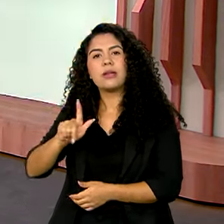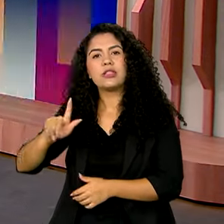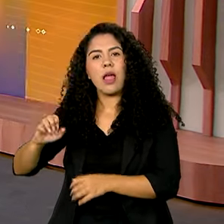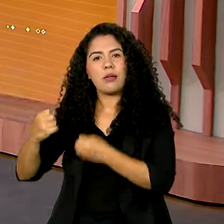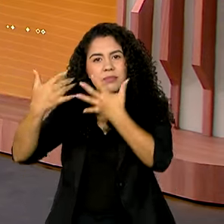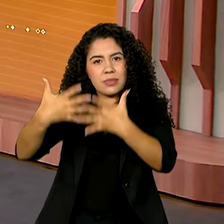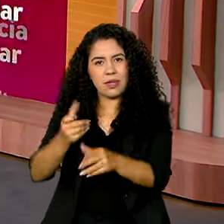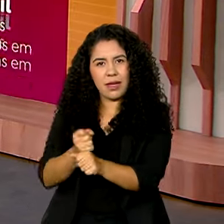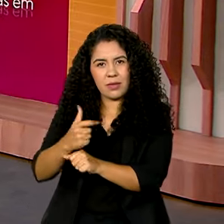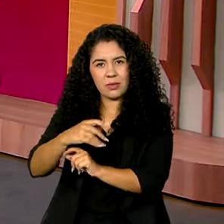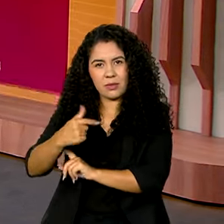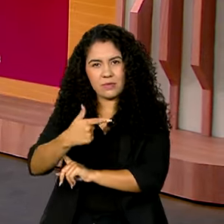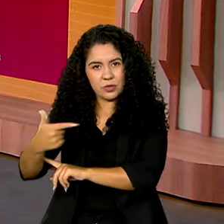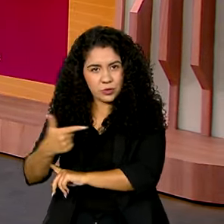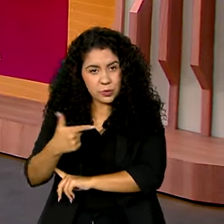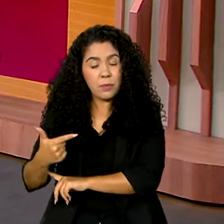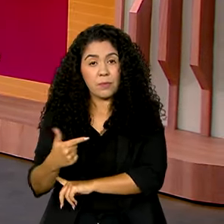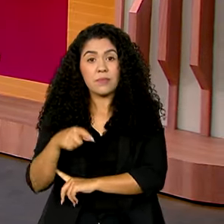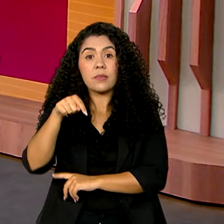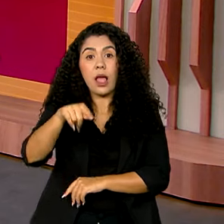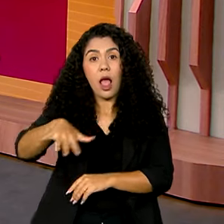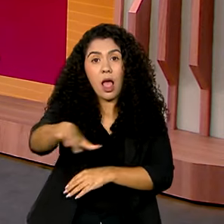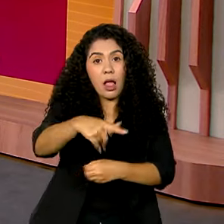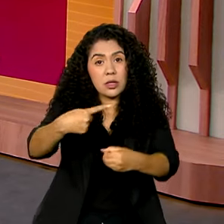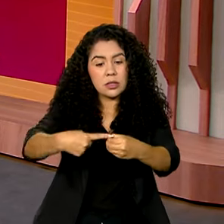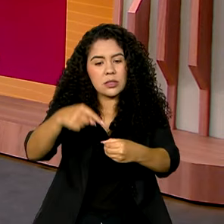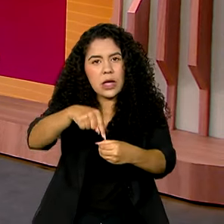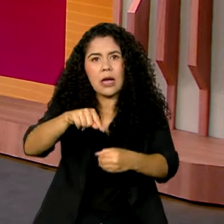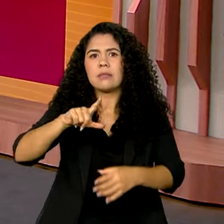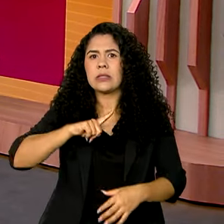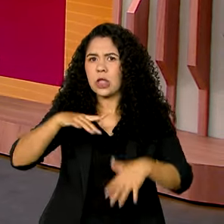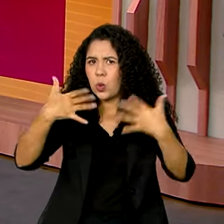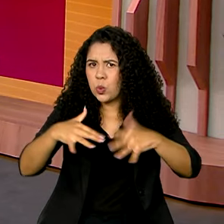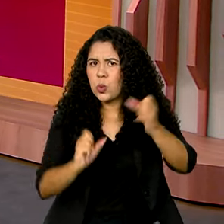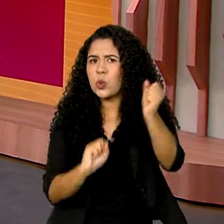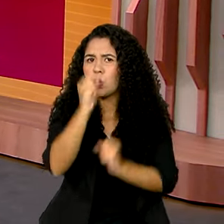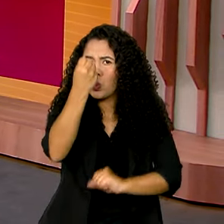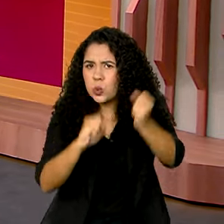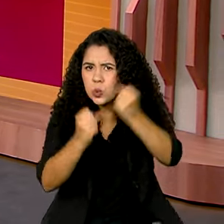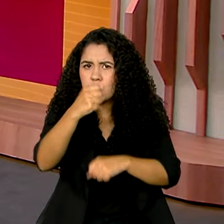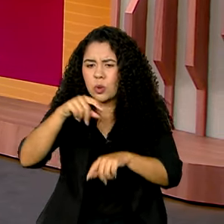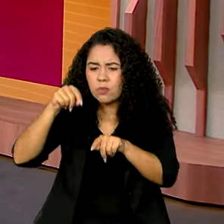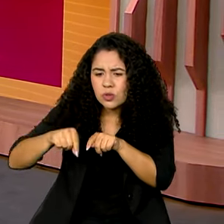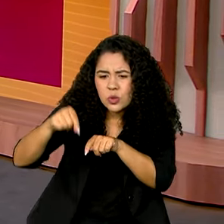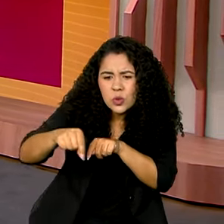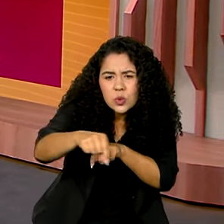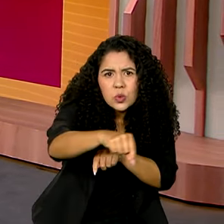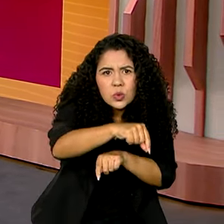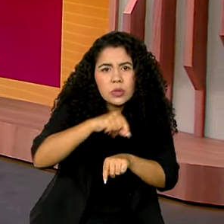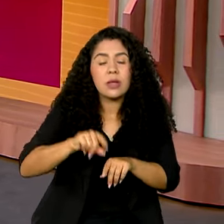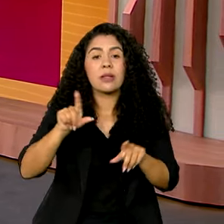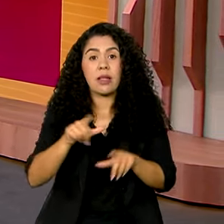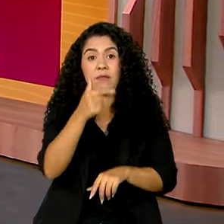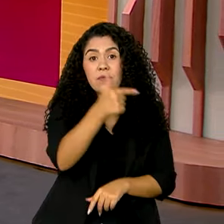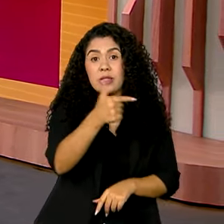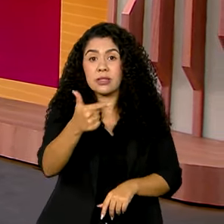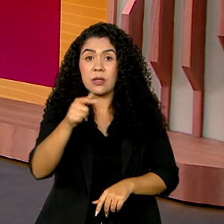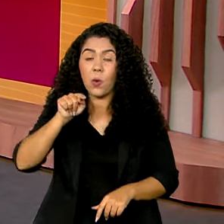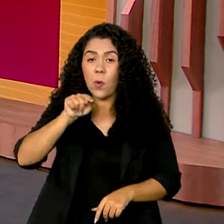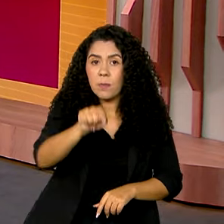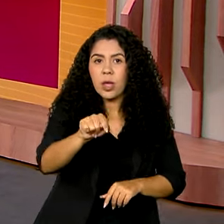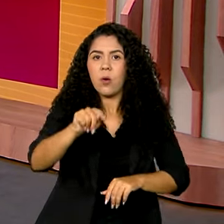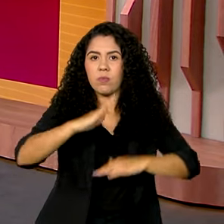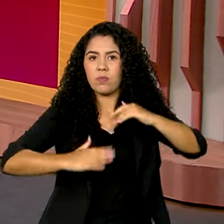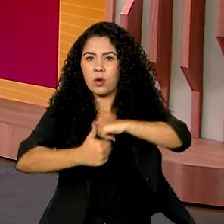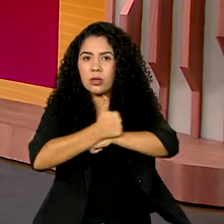de 2022. É uma cidade de forte presença industrial, tem 25.400 trabalhadores com carteira